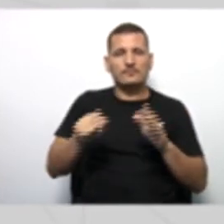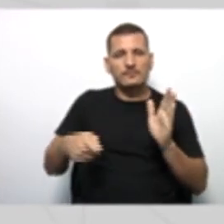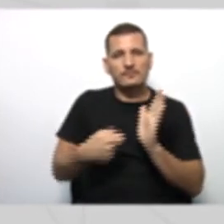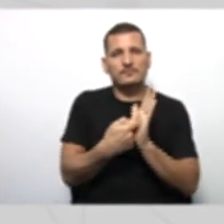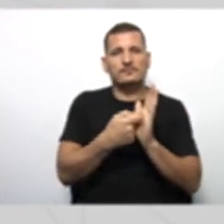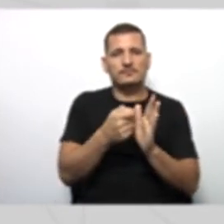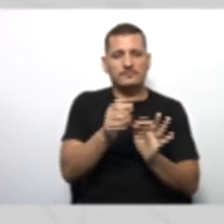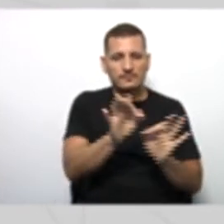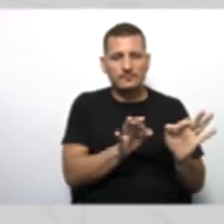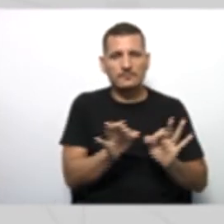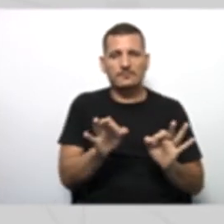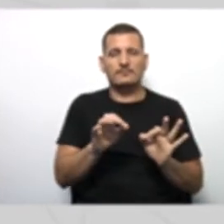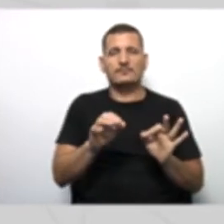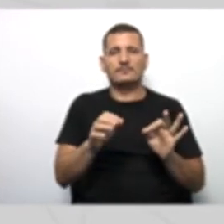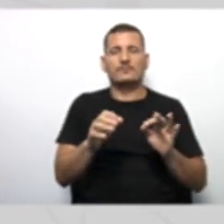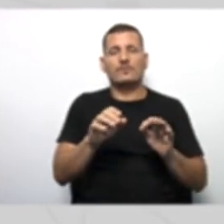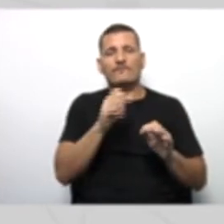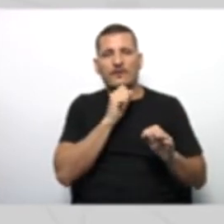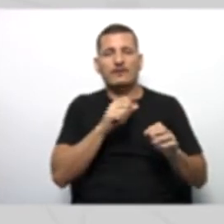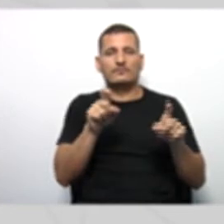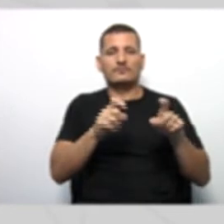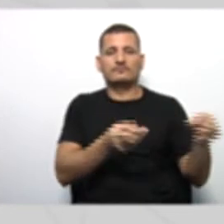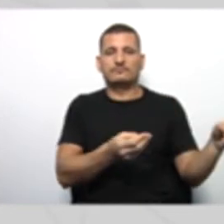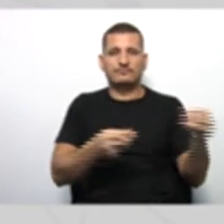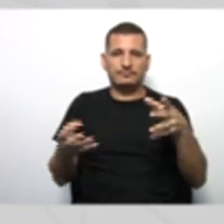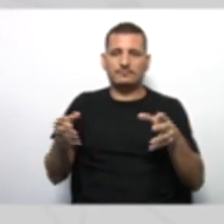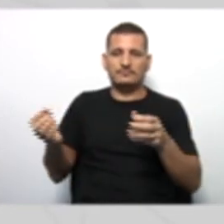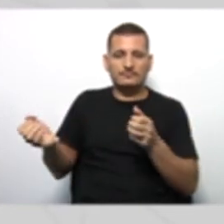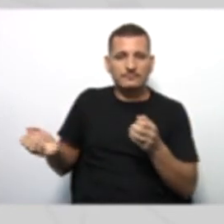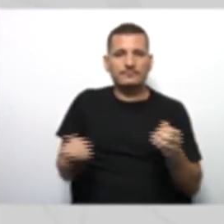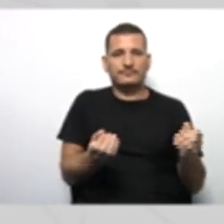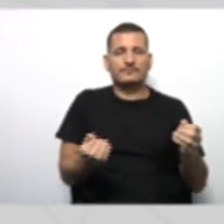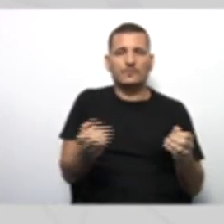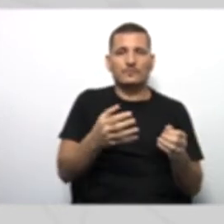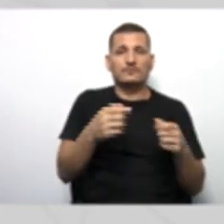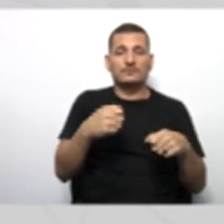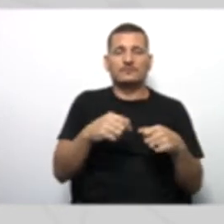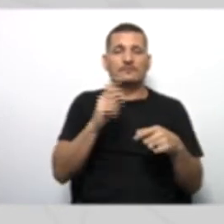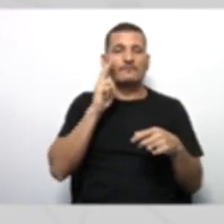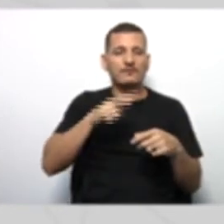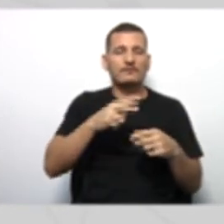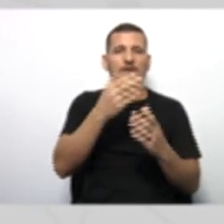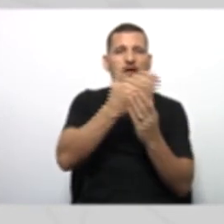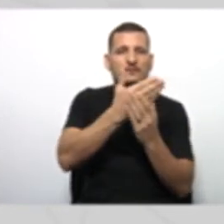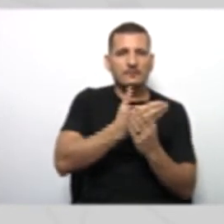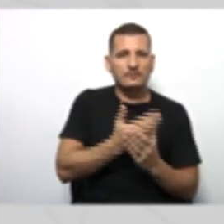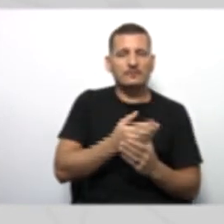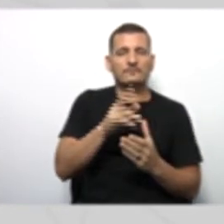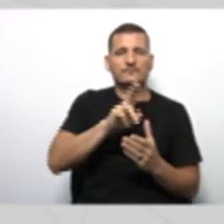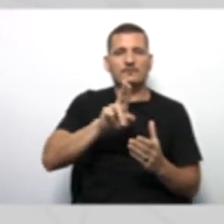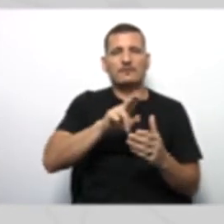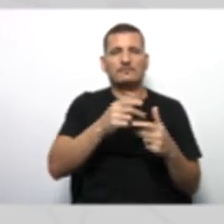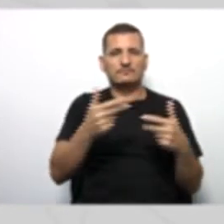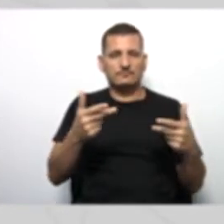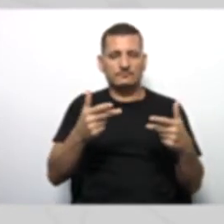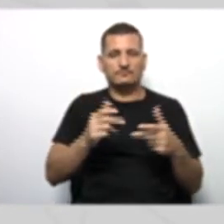5, a gente planejou para o dia 30, final do mês essa entrega, e isso chegou bem antes,